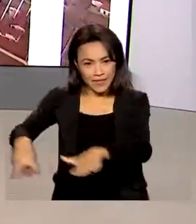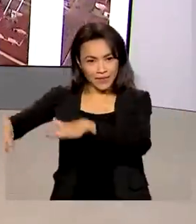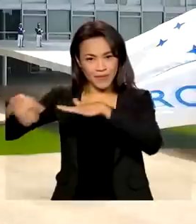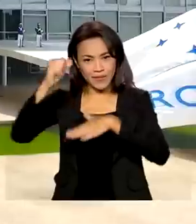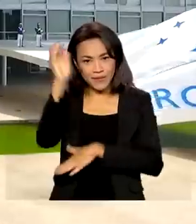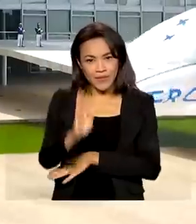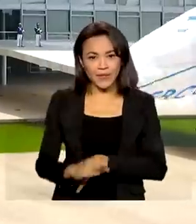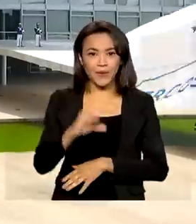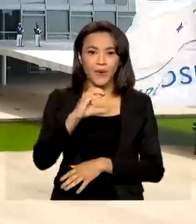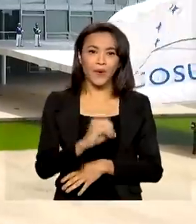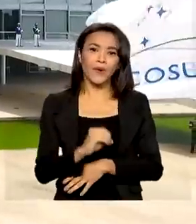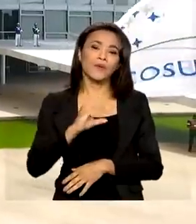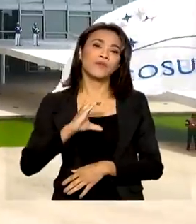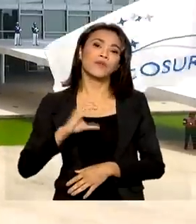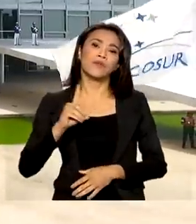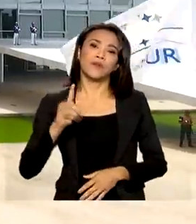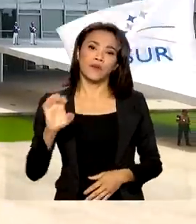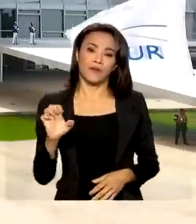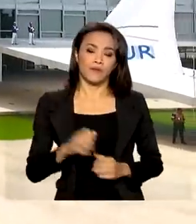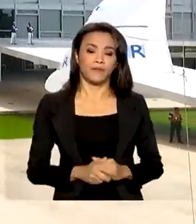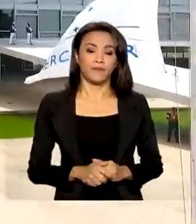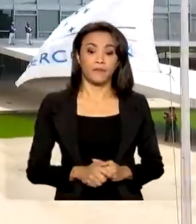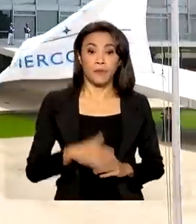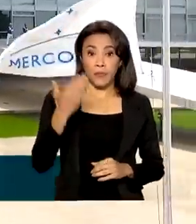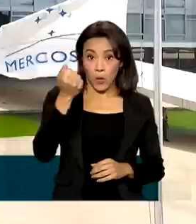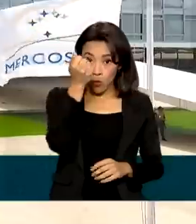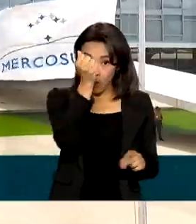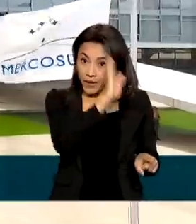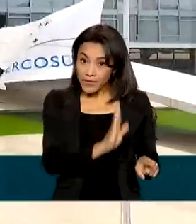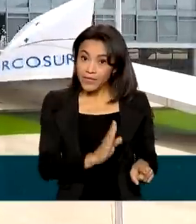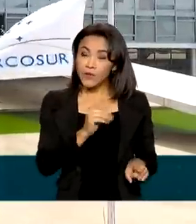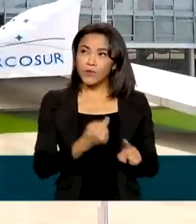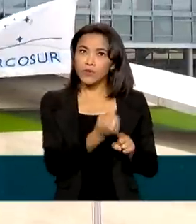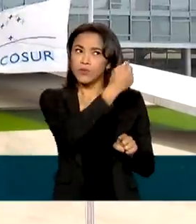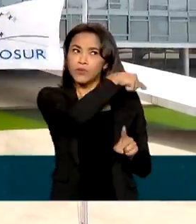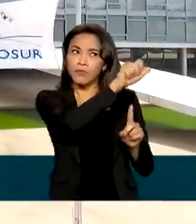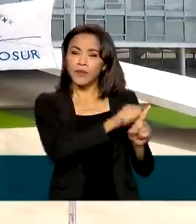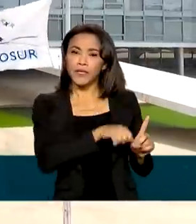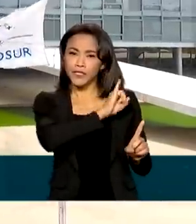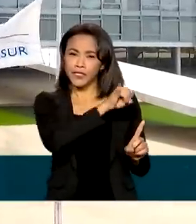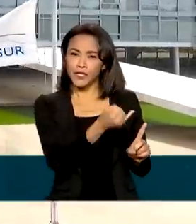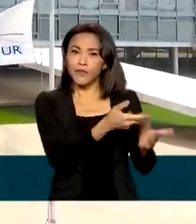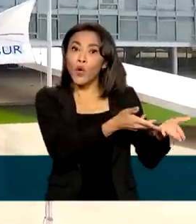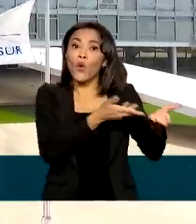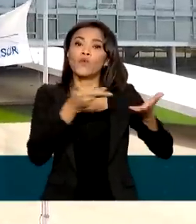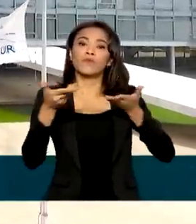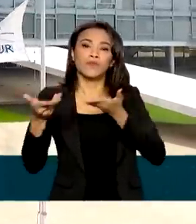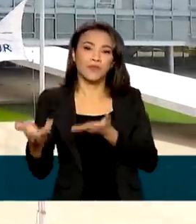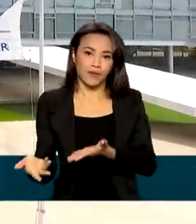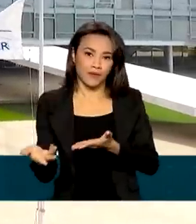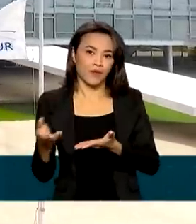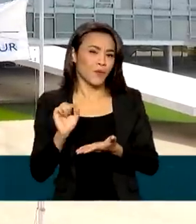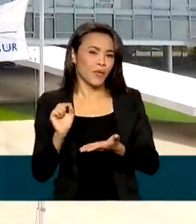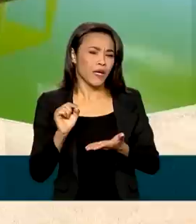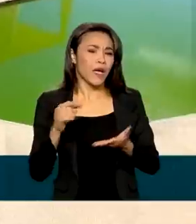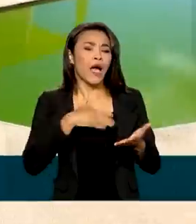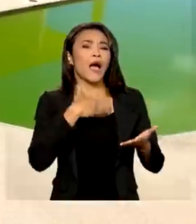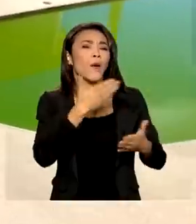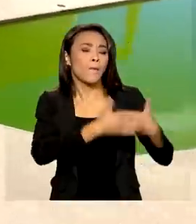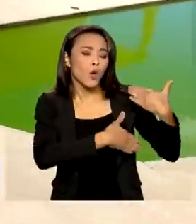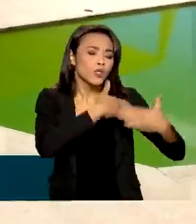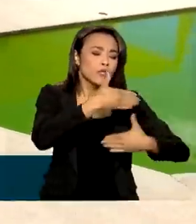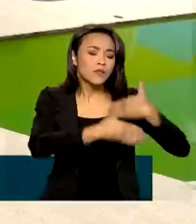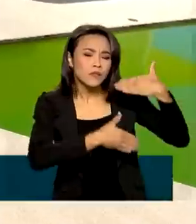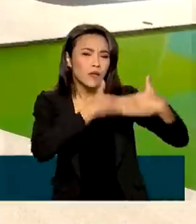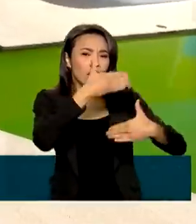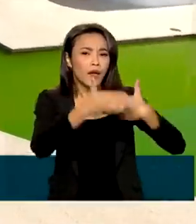Brasil-OCDE. O Brasil foi convidado em janeiro deste ano a dar início ao processo formal de